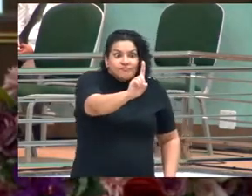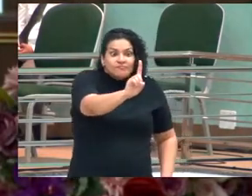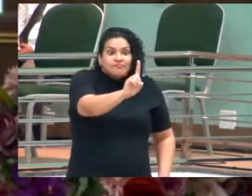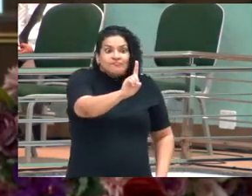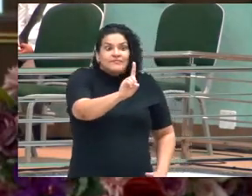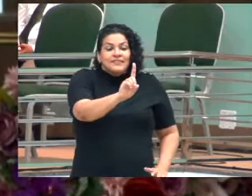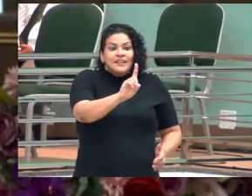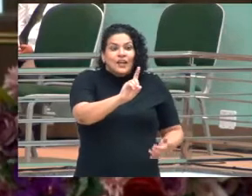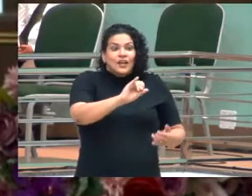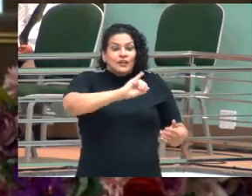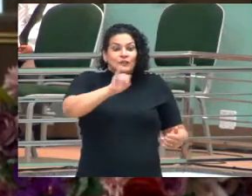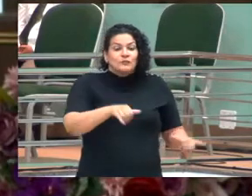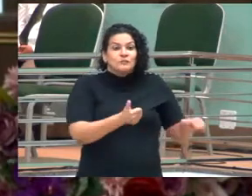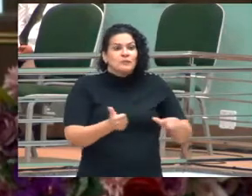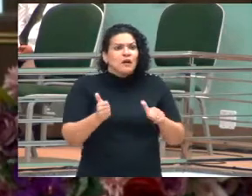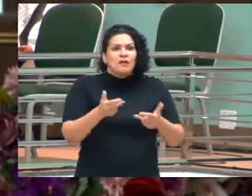escuridão.